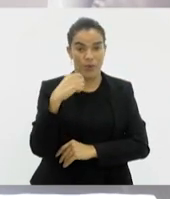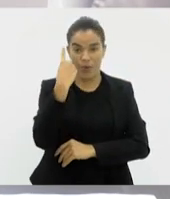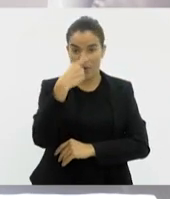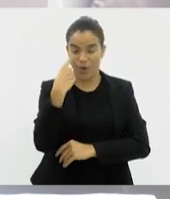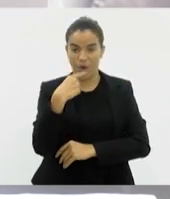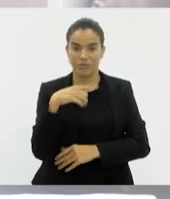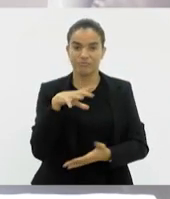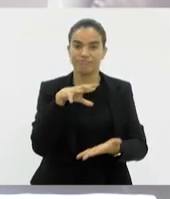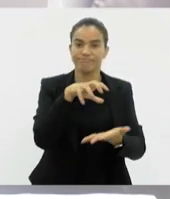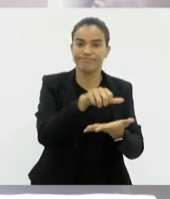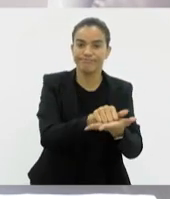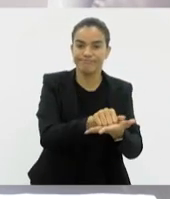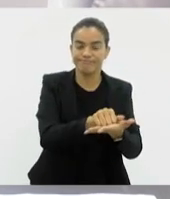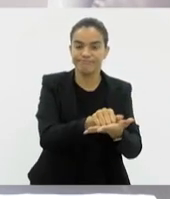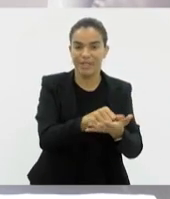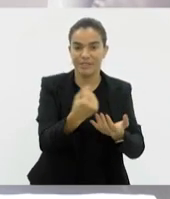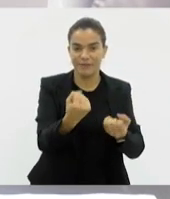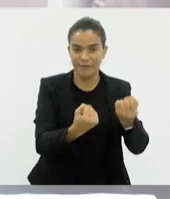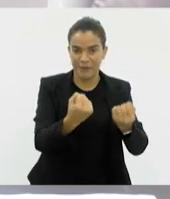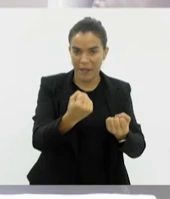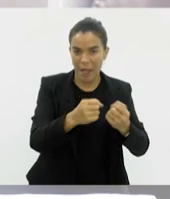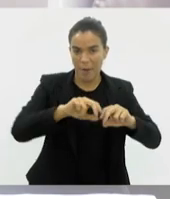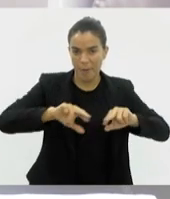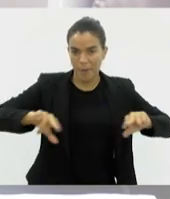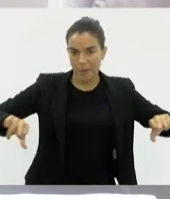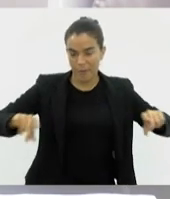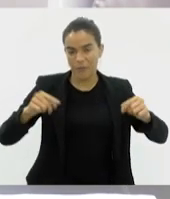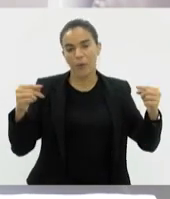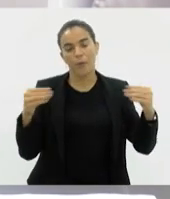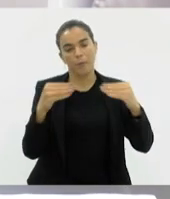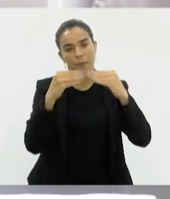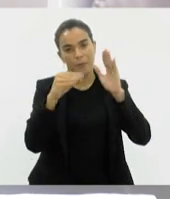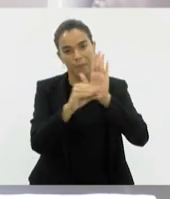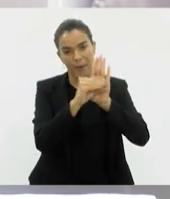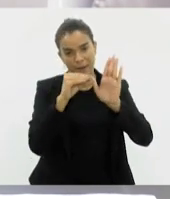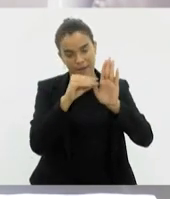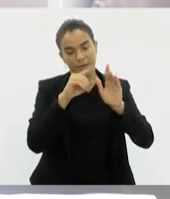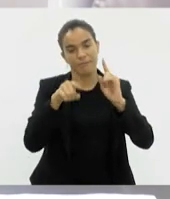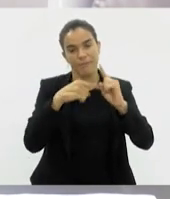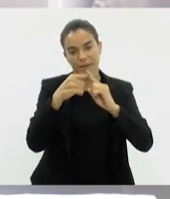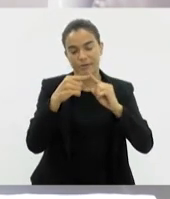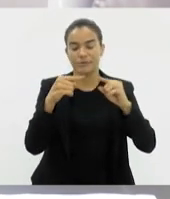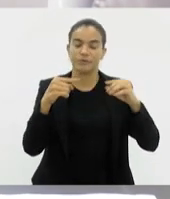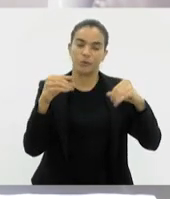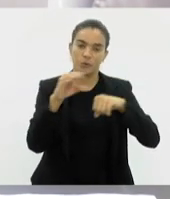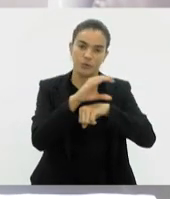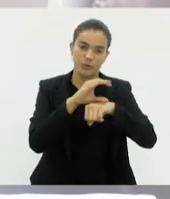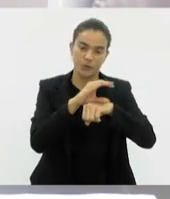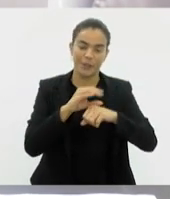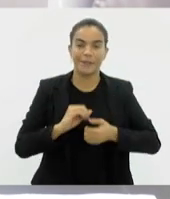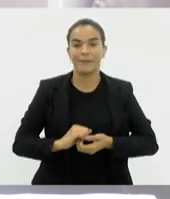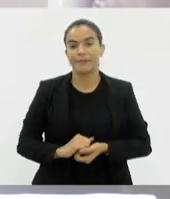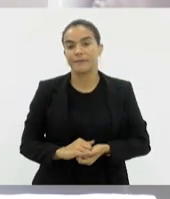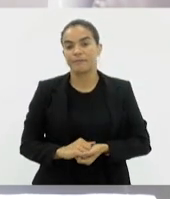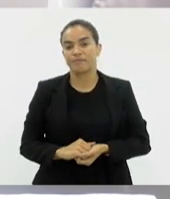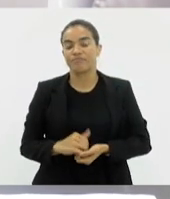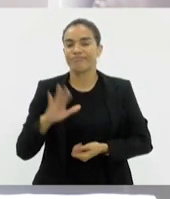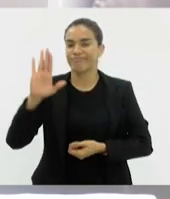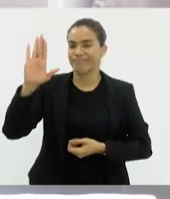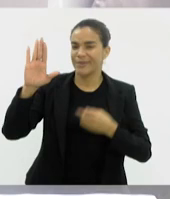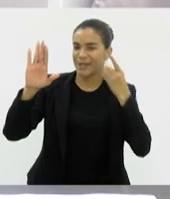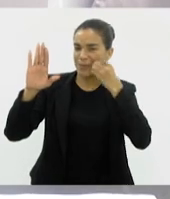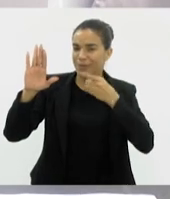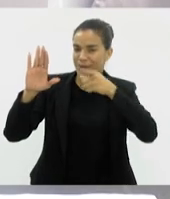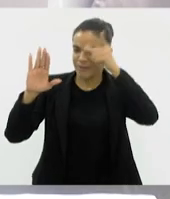reserva. O parecer é pela constitucionalidade com emendas. Em discussão. Eu gostaria que o